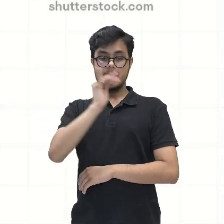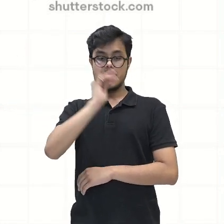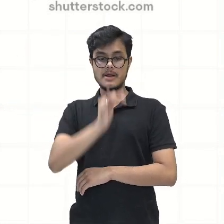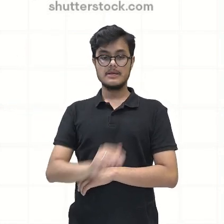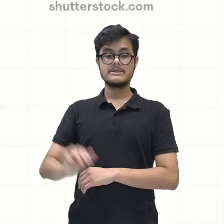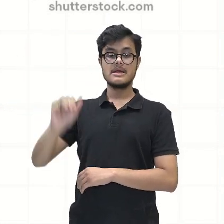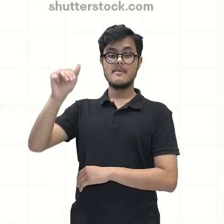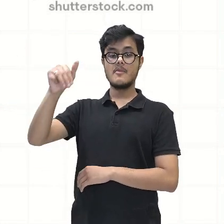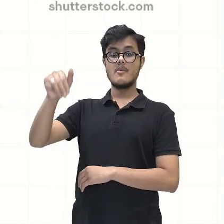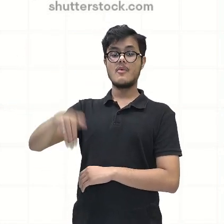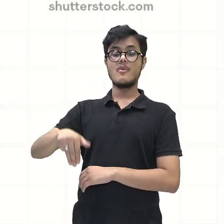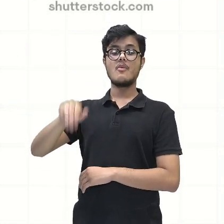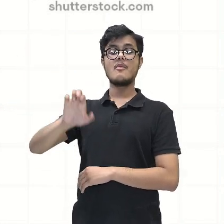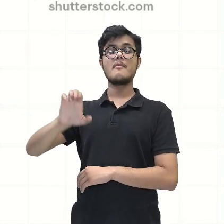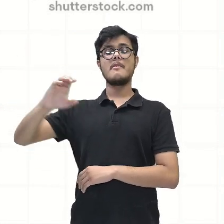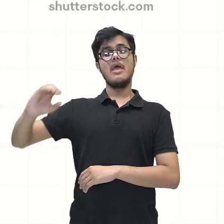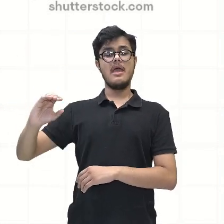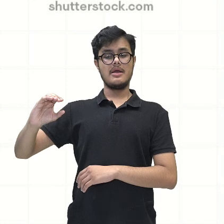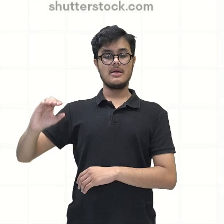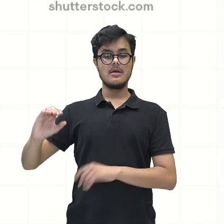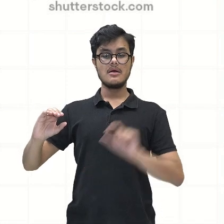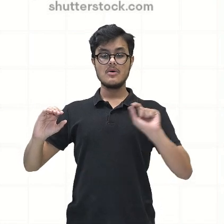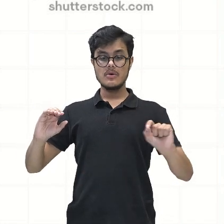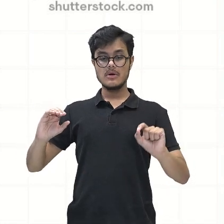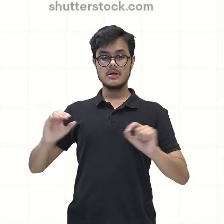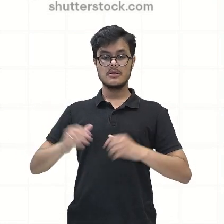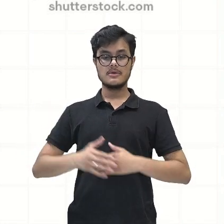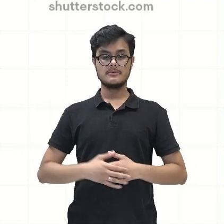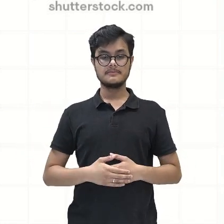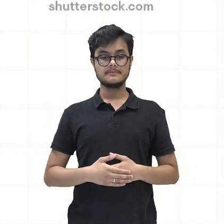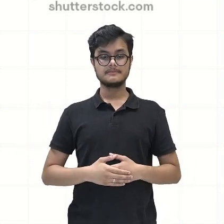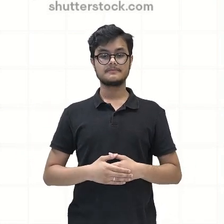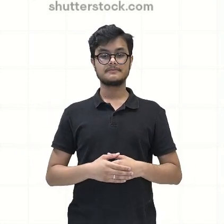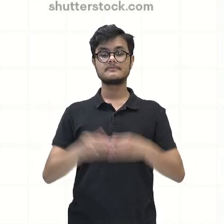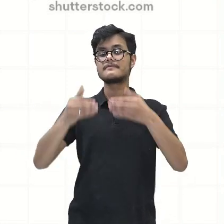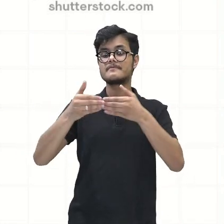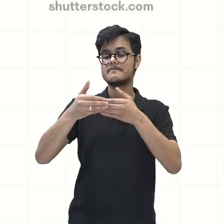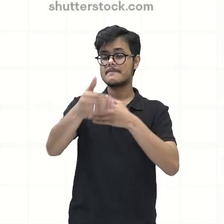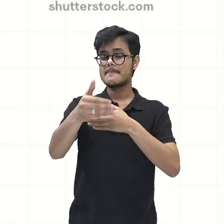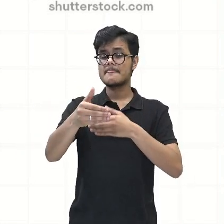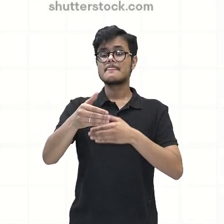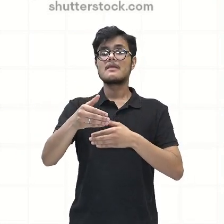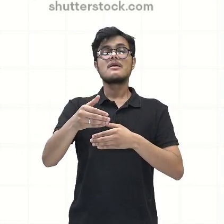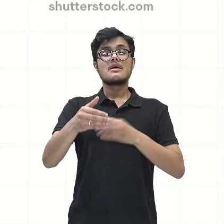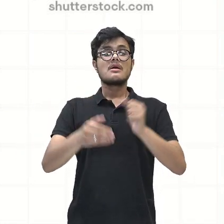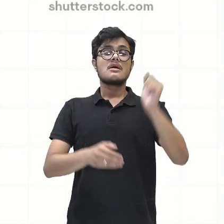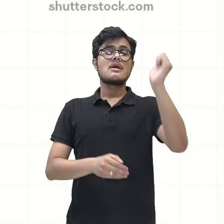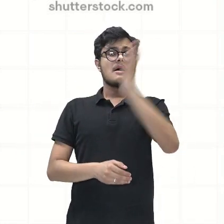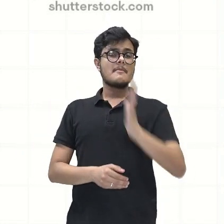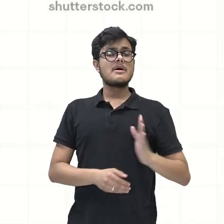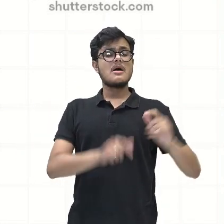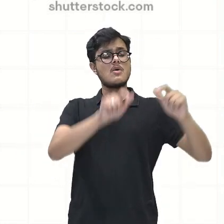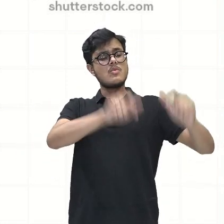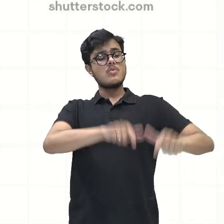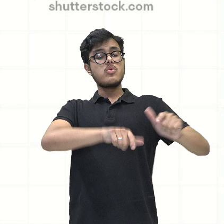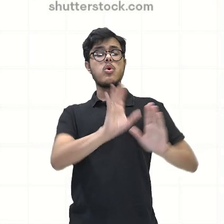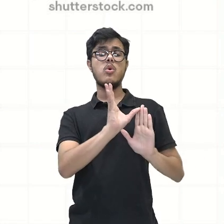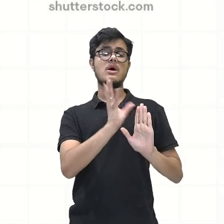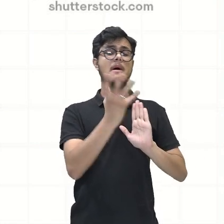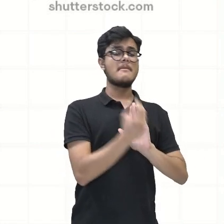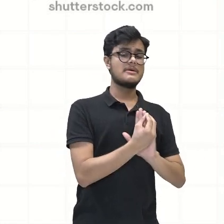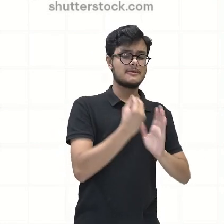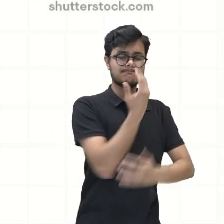atlântica, equatorial continental, perdão, ela atua aí no interior da floresta amazônica e a sua